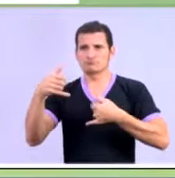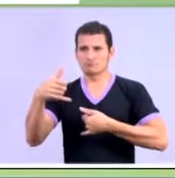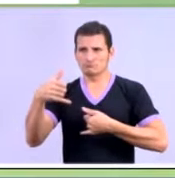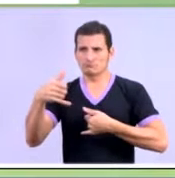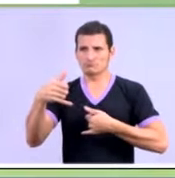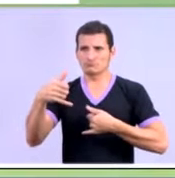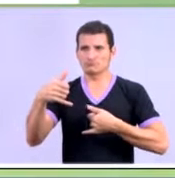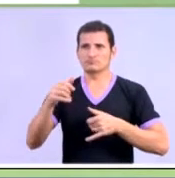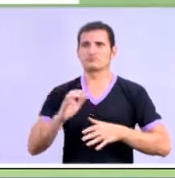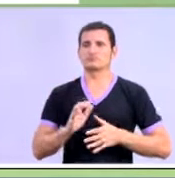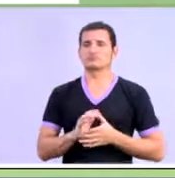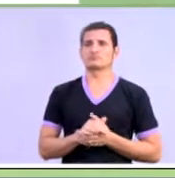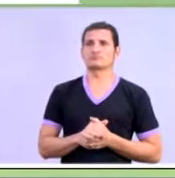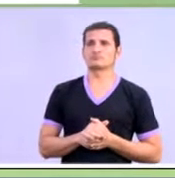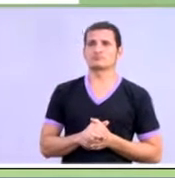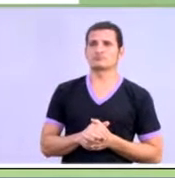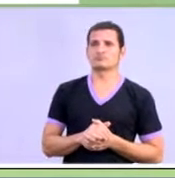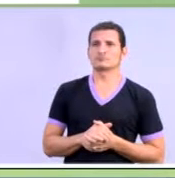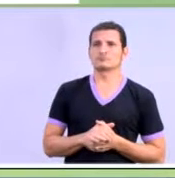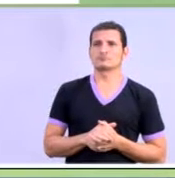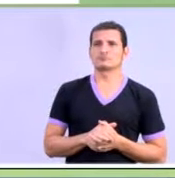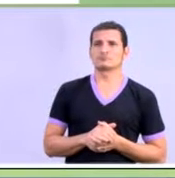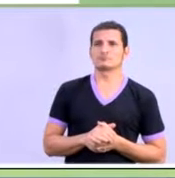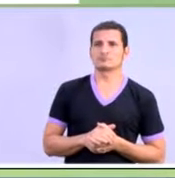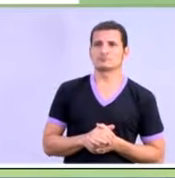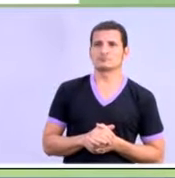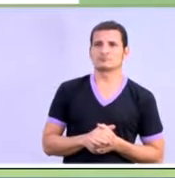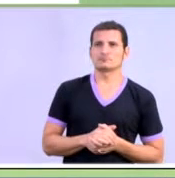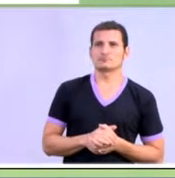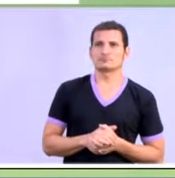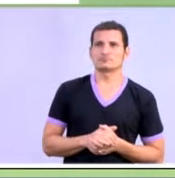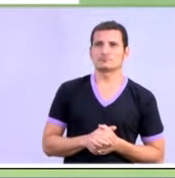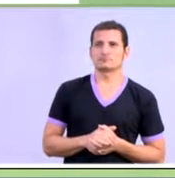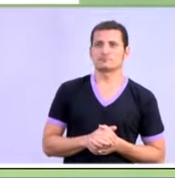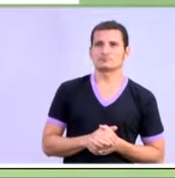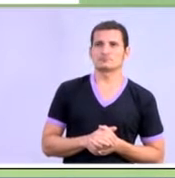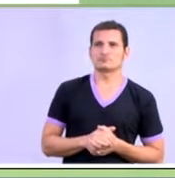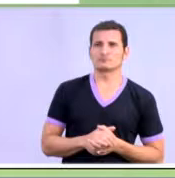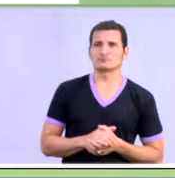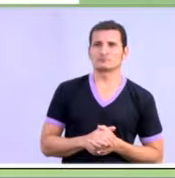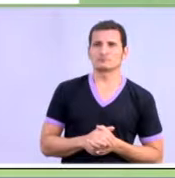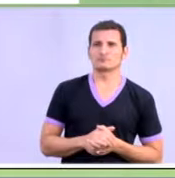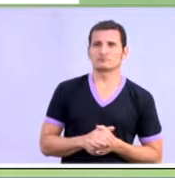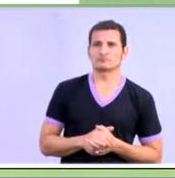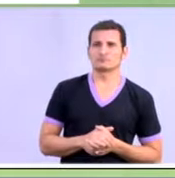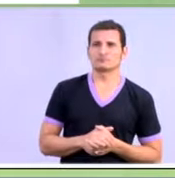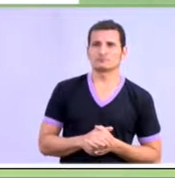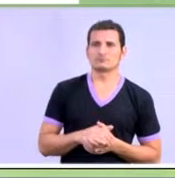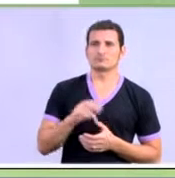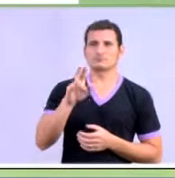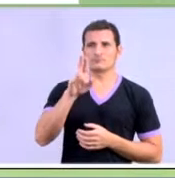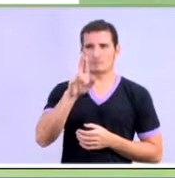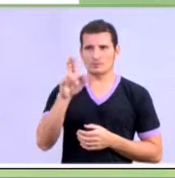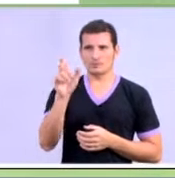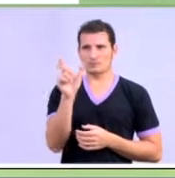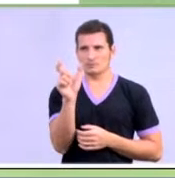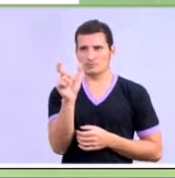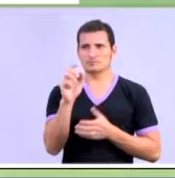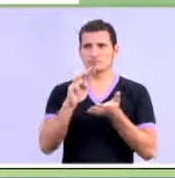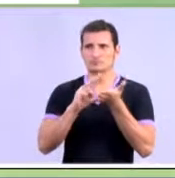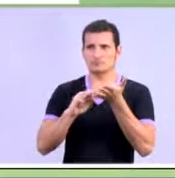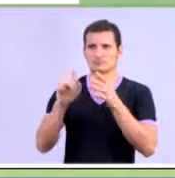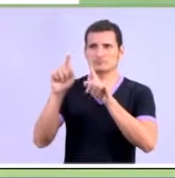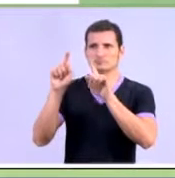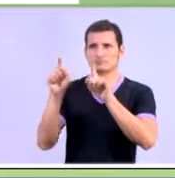Visibilidade, tipo de retorno, olha aqui, visibilidade, tipo de retorno, o nome do método, o